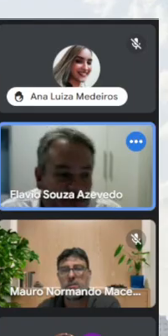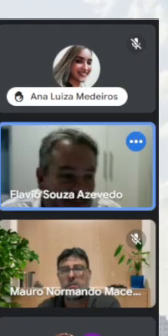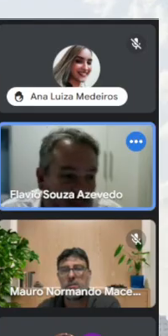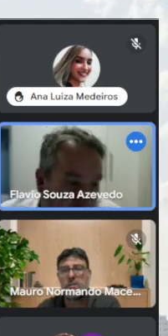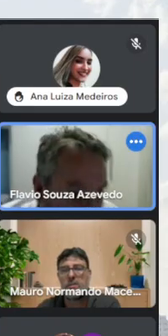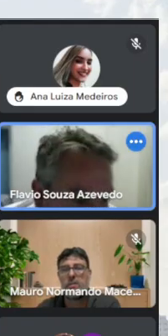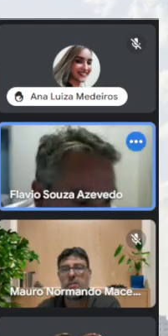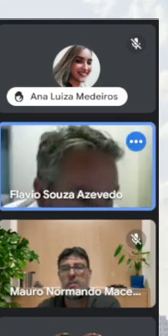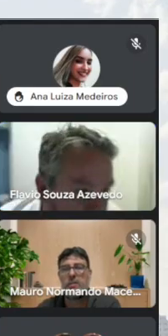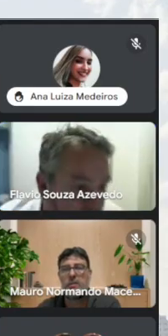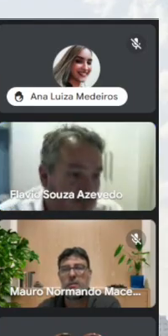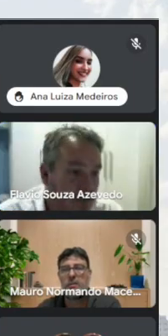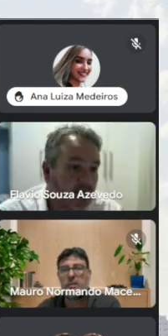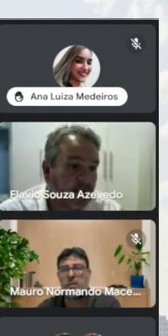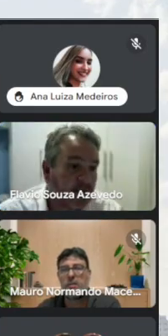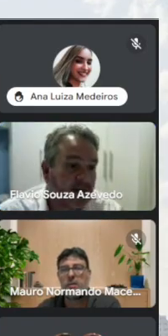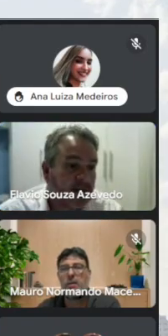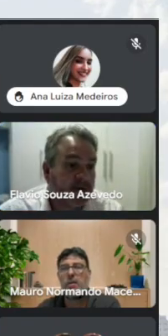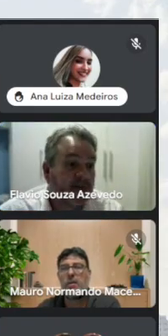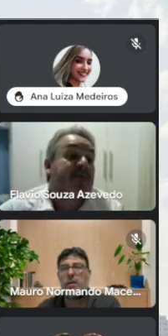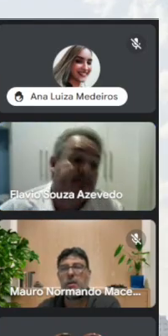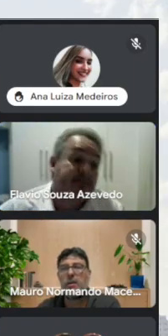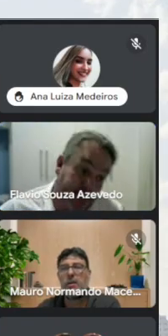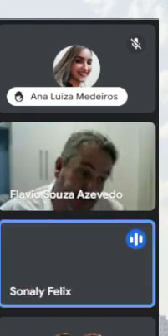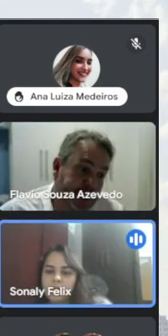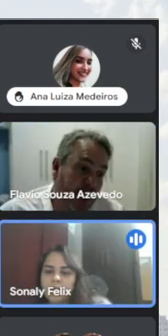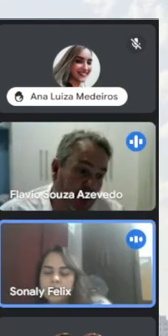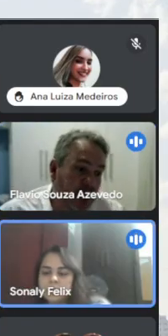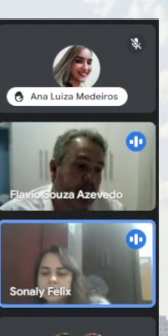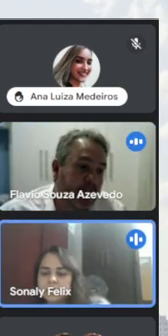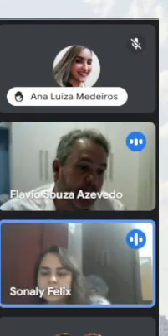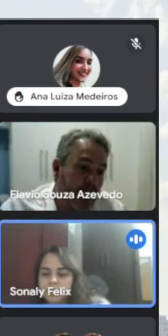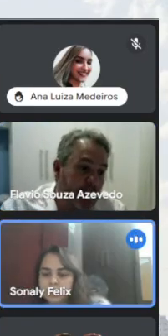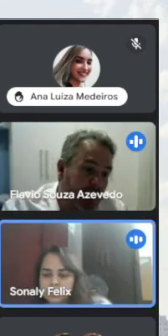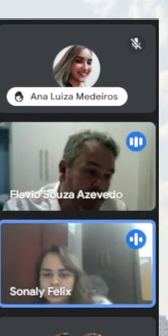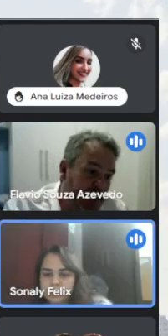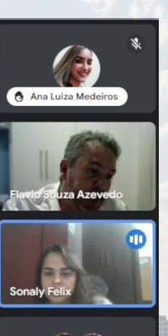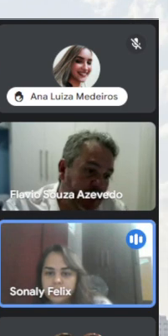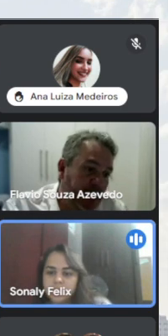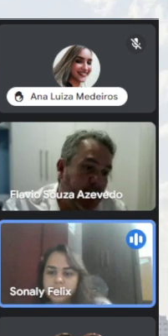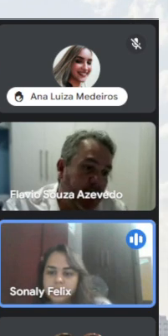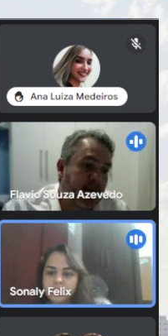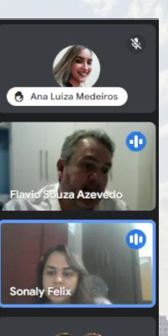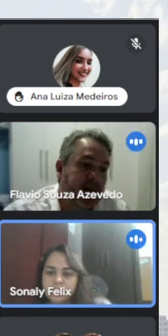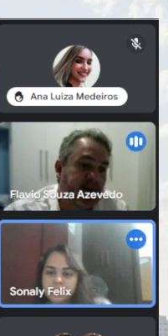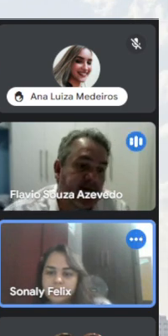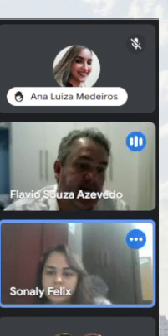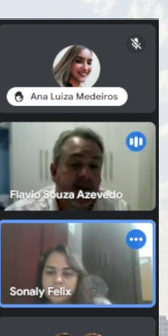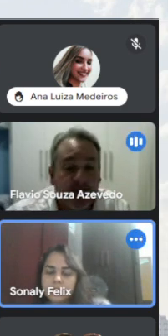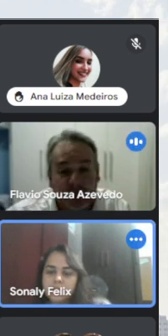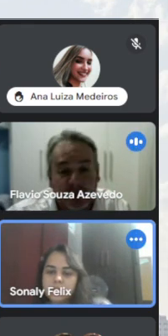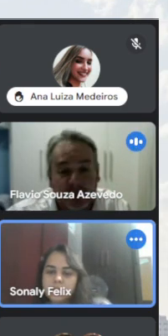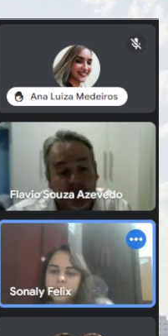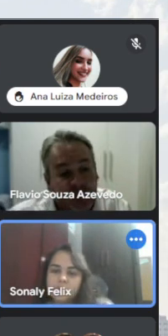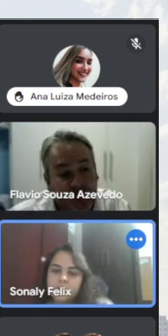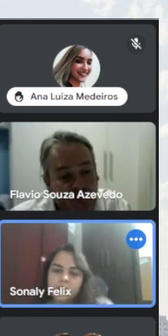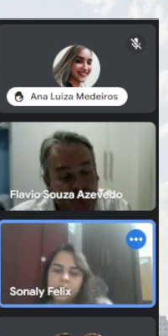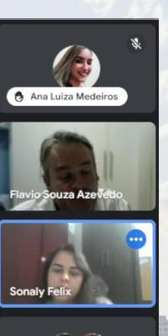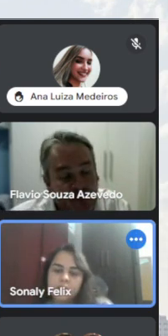Uhum. Até a parte do substrato mesmo, se for necessário, não sei. Exato. Quais materiais que eles utilizam, né? De cima, né?